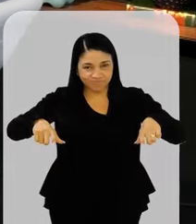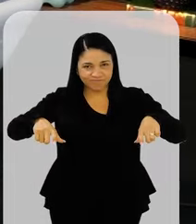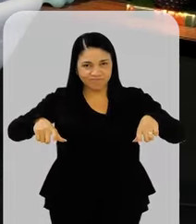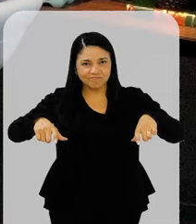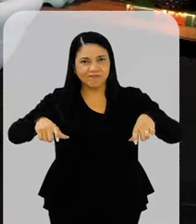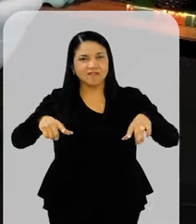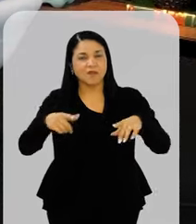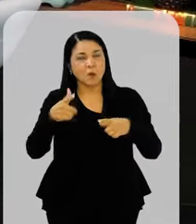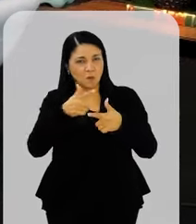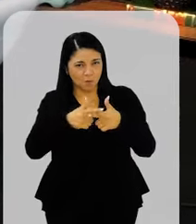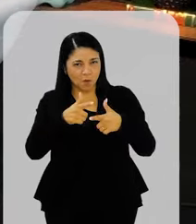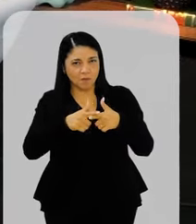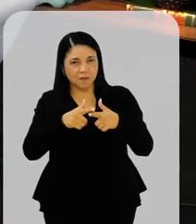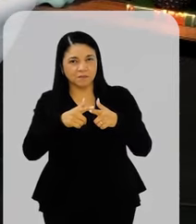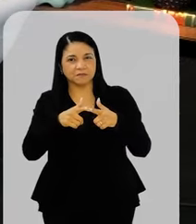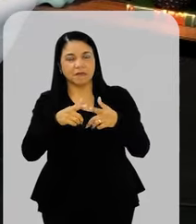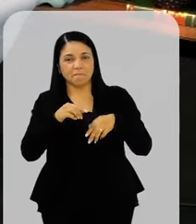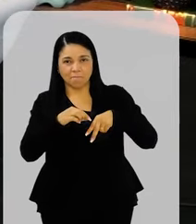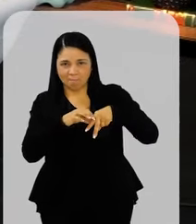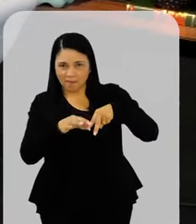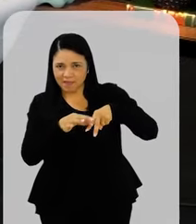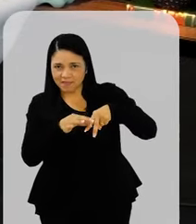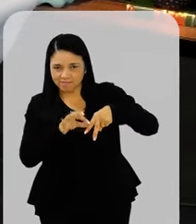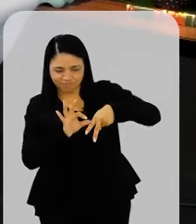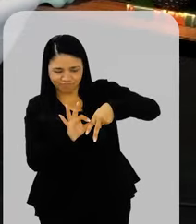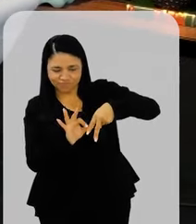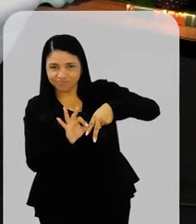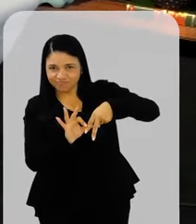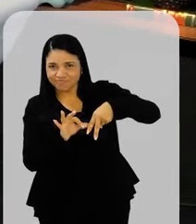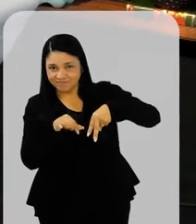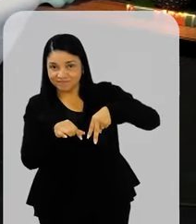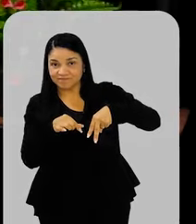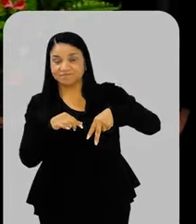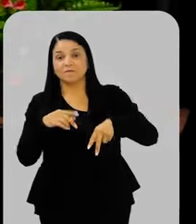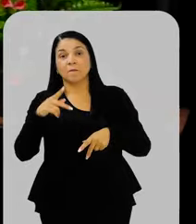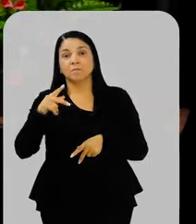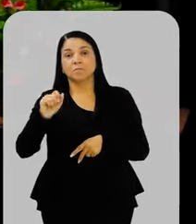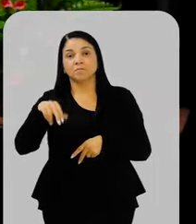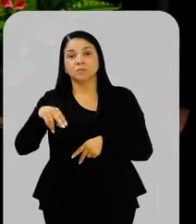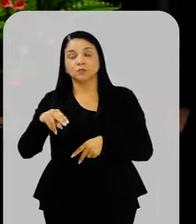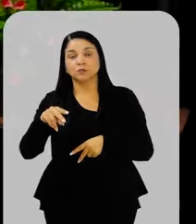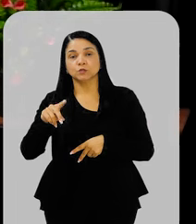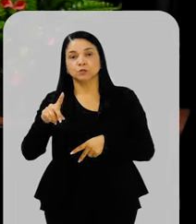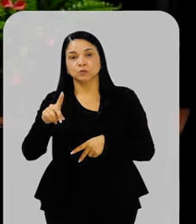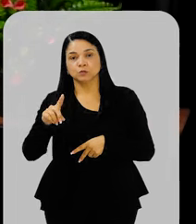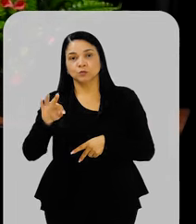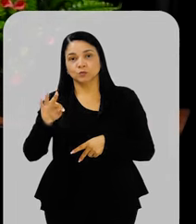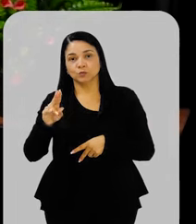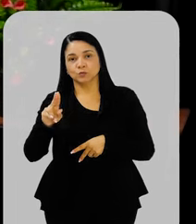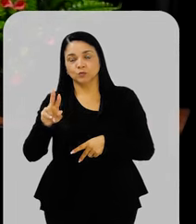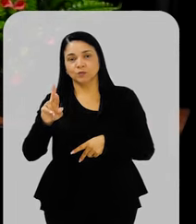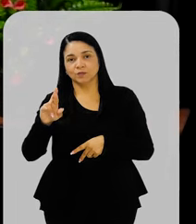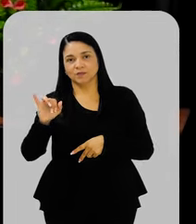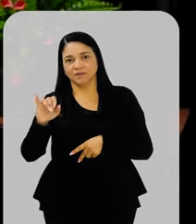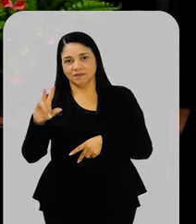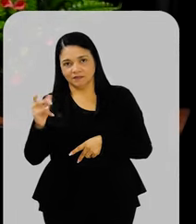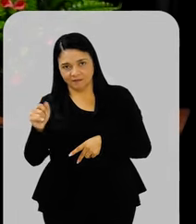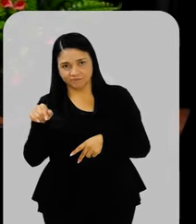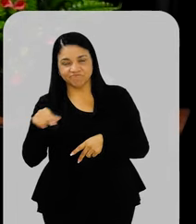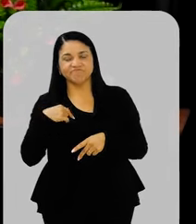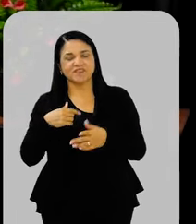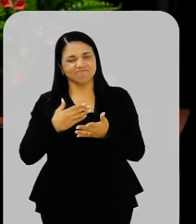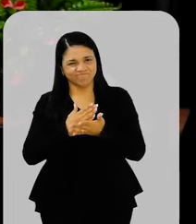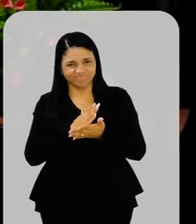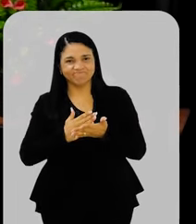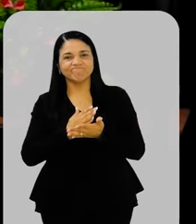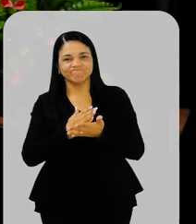velha contusão da panturrilha? Segundo o baixinho Romário, de muitas histórias, como você citou, né, Rui? Essa lesão que